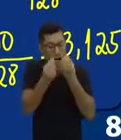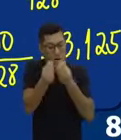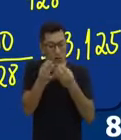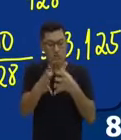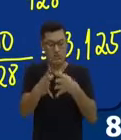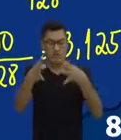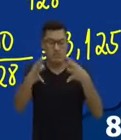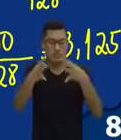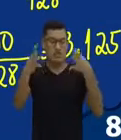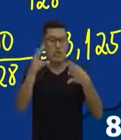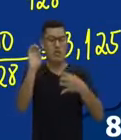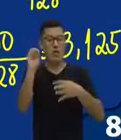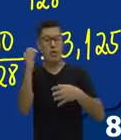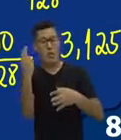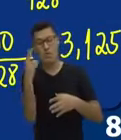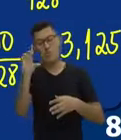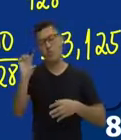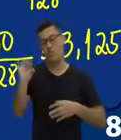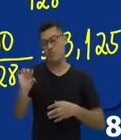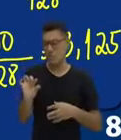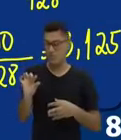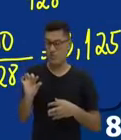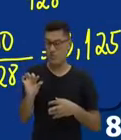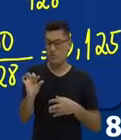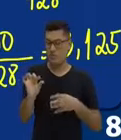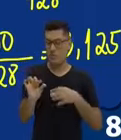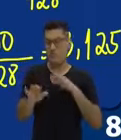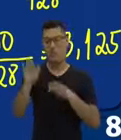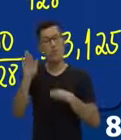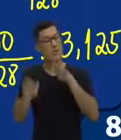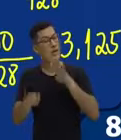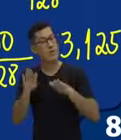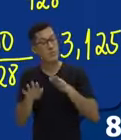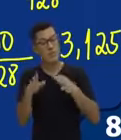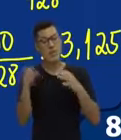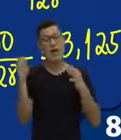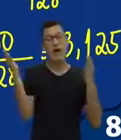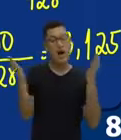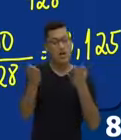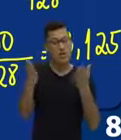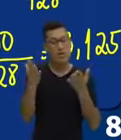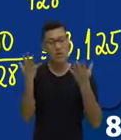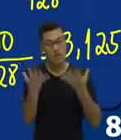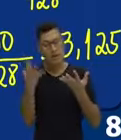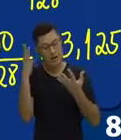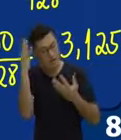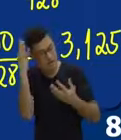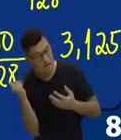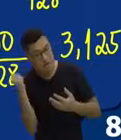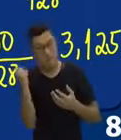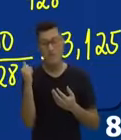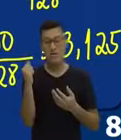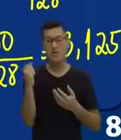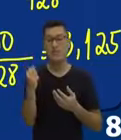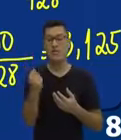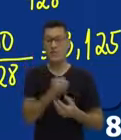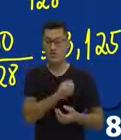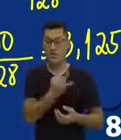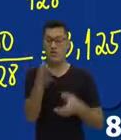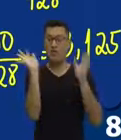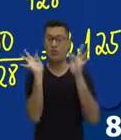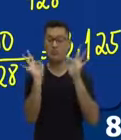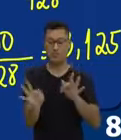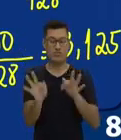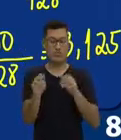aumentando ou diminuindo, nesse exemplo 2 foi diminuindo, né? E eu queria saber o valor final. Aí a gente ia montando a tabela, não é isso? A gente